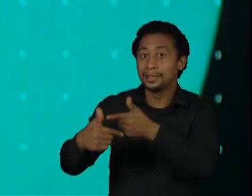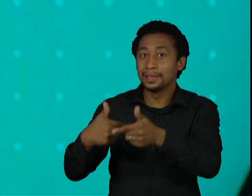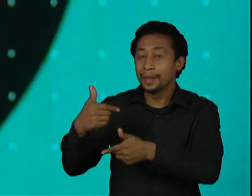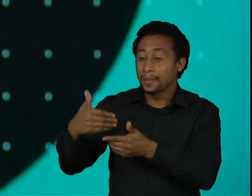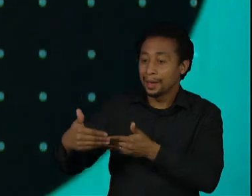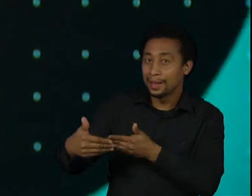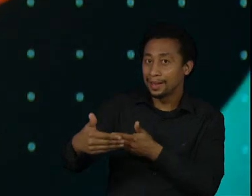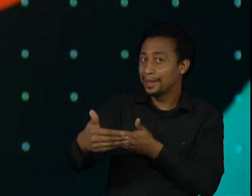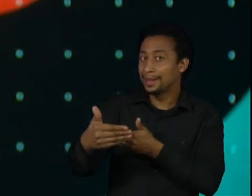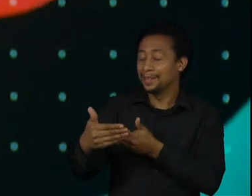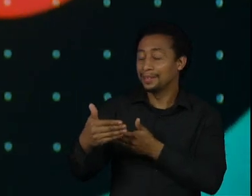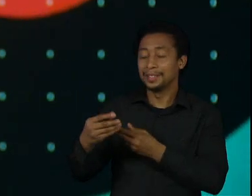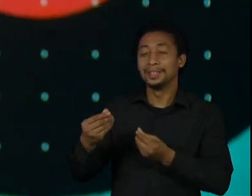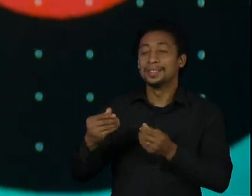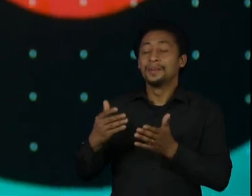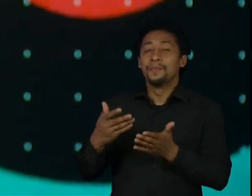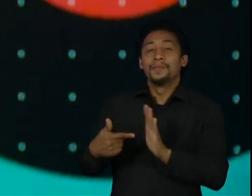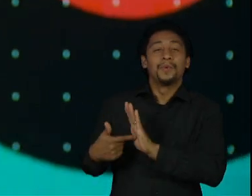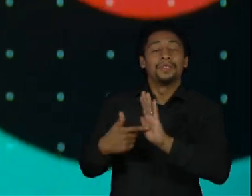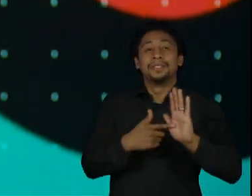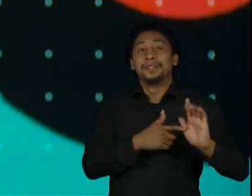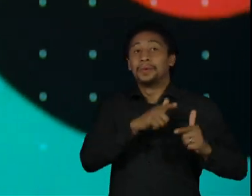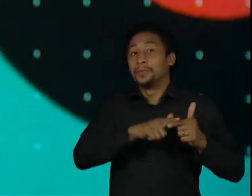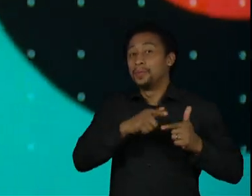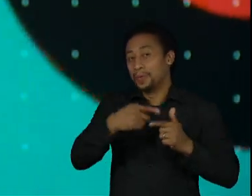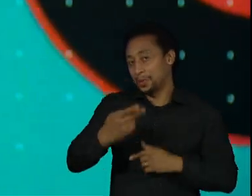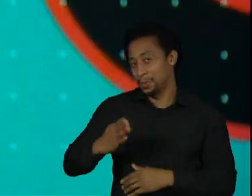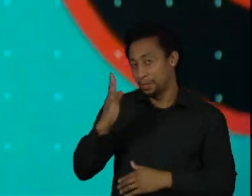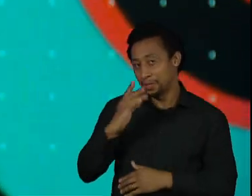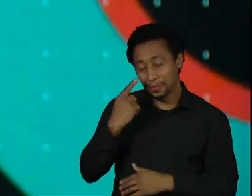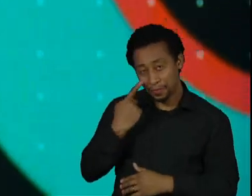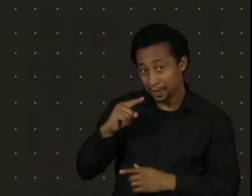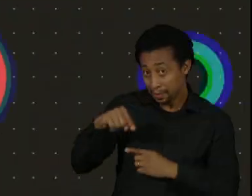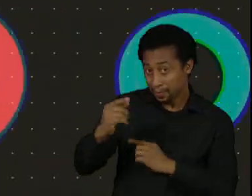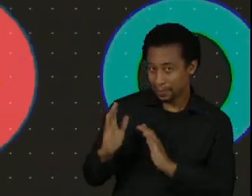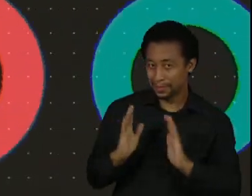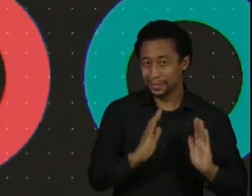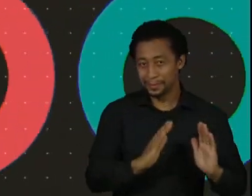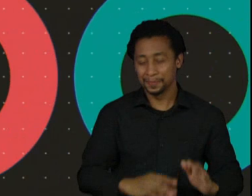os dramas da população brasileira. É o que veremos no próximo bloco.